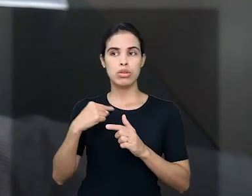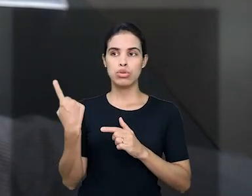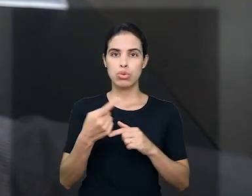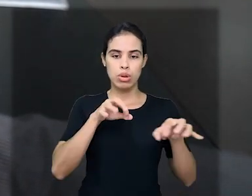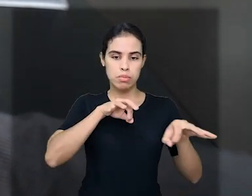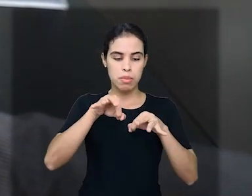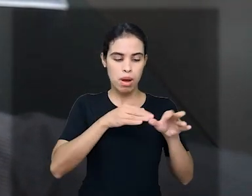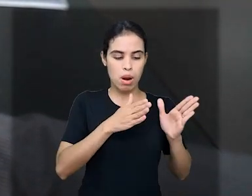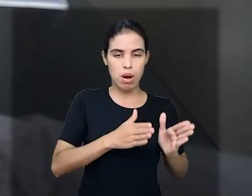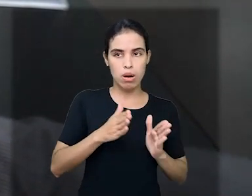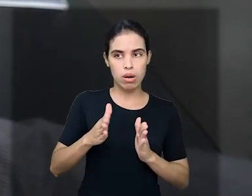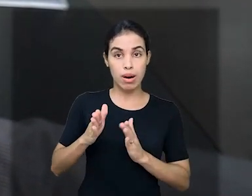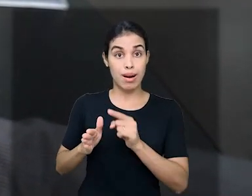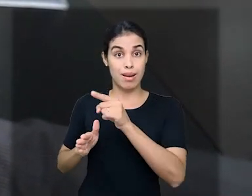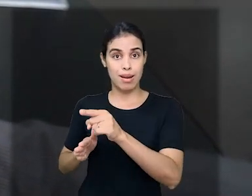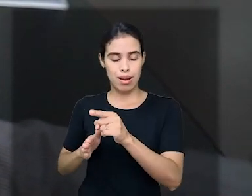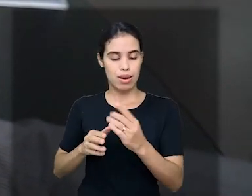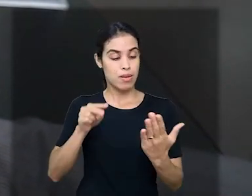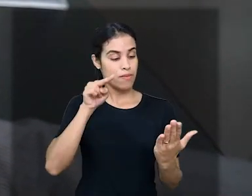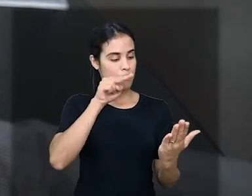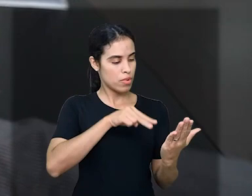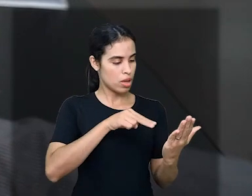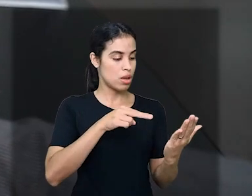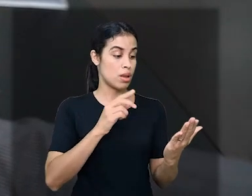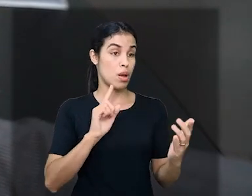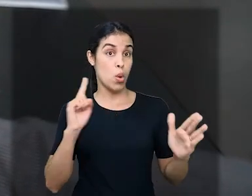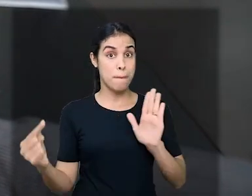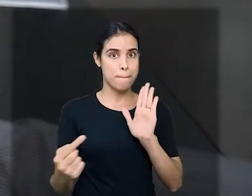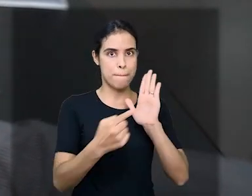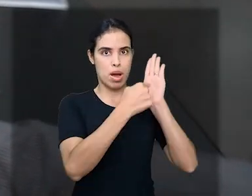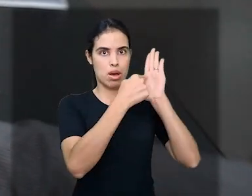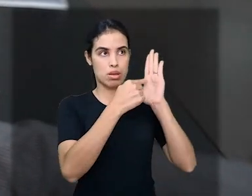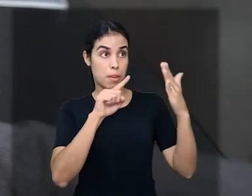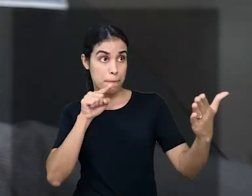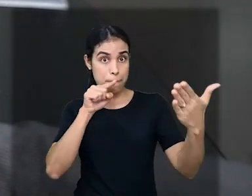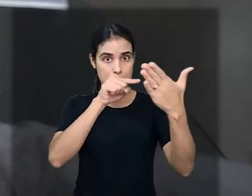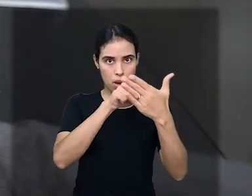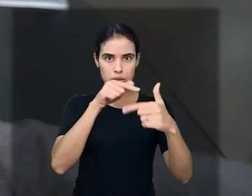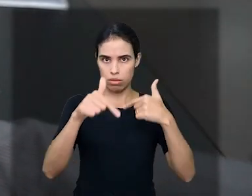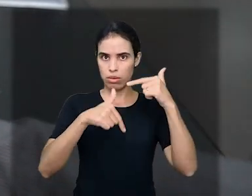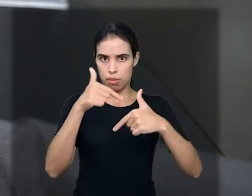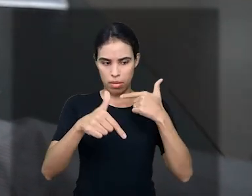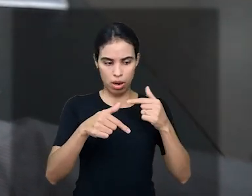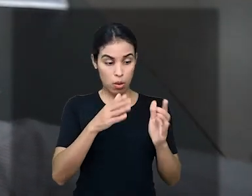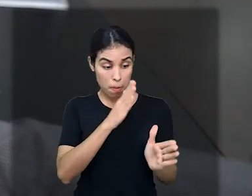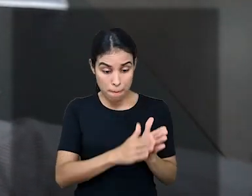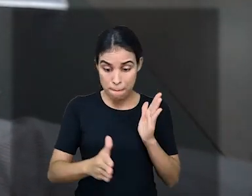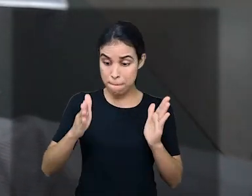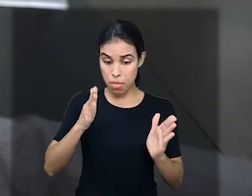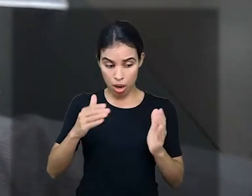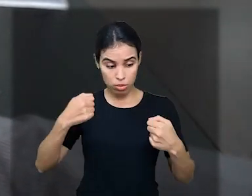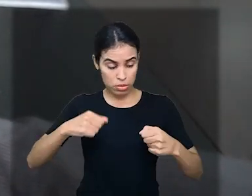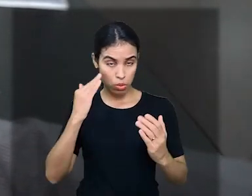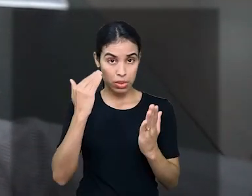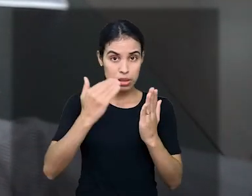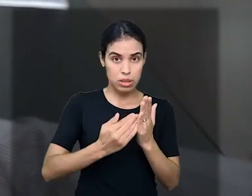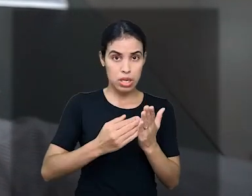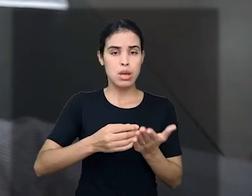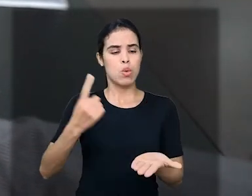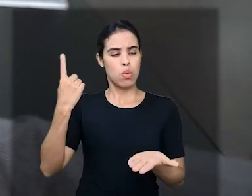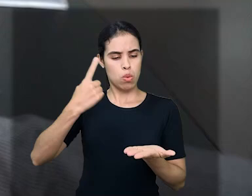Nesse plano, ele já tem todas as definições das metas de produtividade e prazos a serem